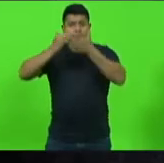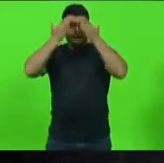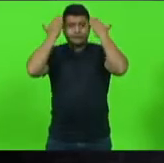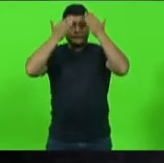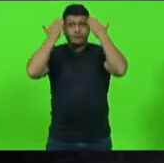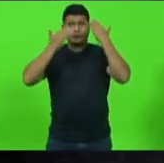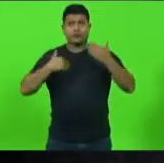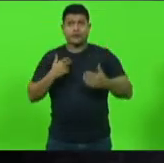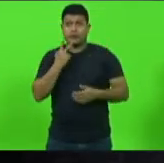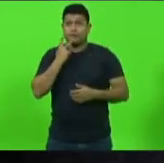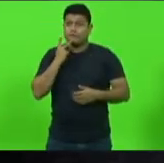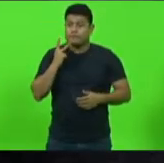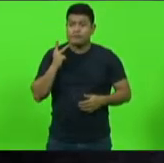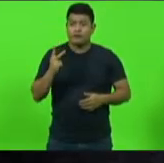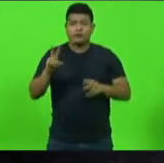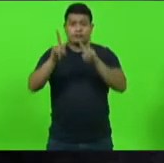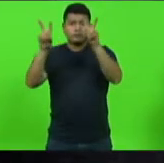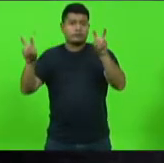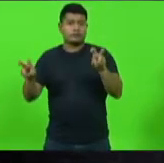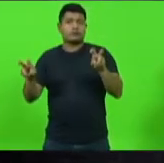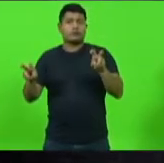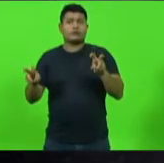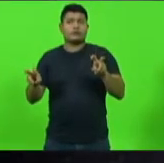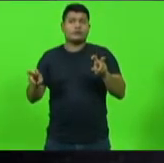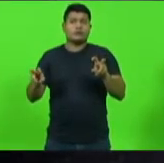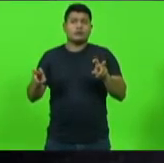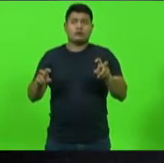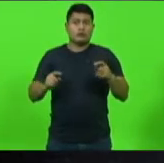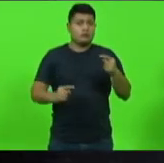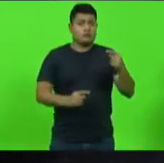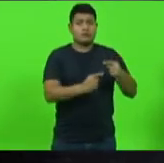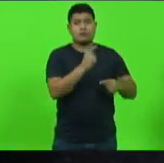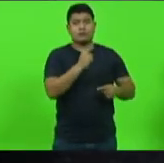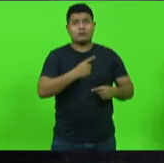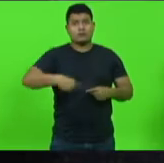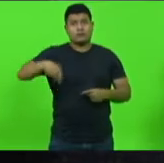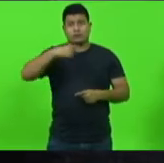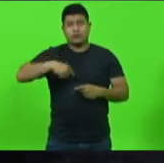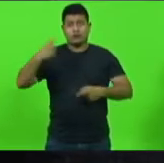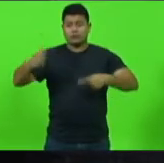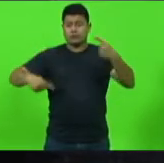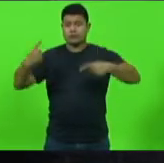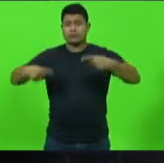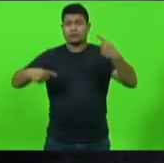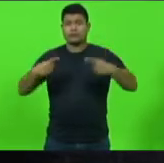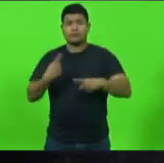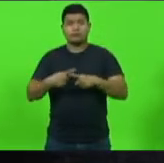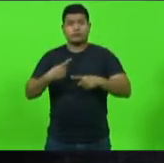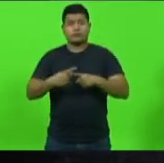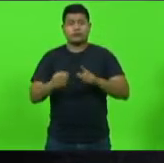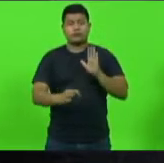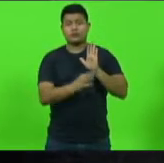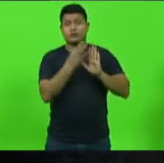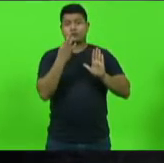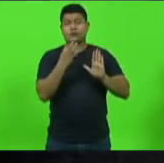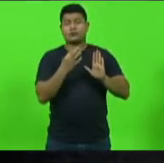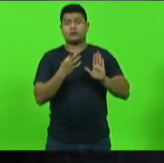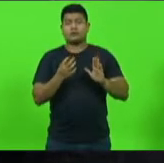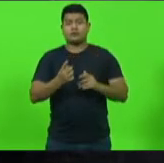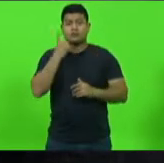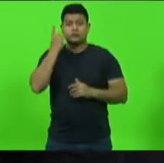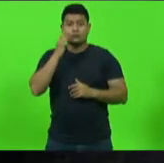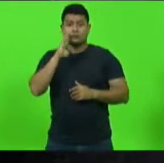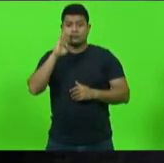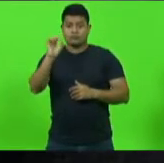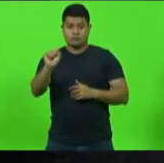estava tratando de um assunto que, na verdade, não era o que nós estávamos debatendo, porque o destaque do deputado Bruno